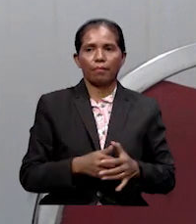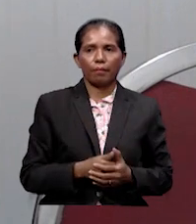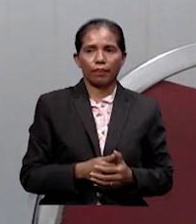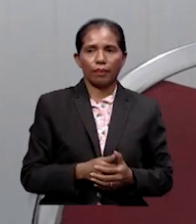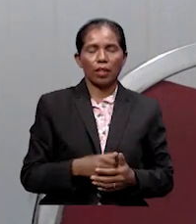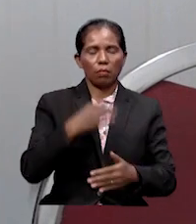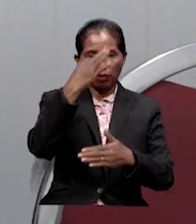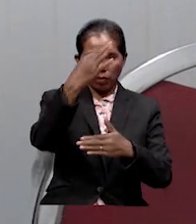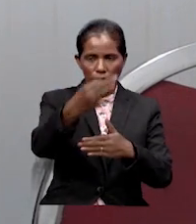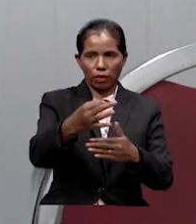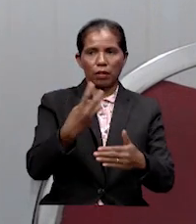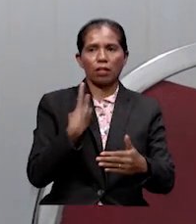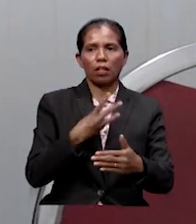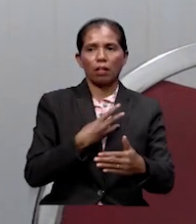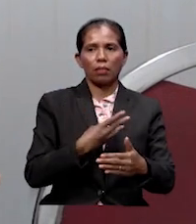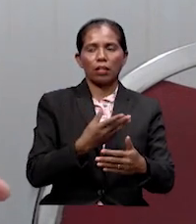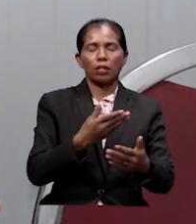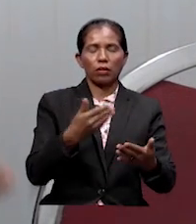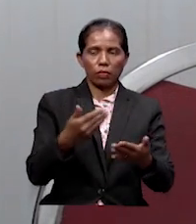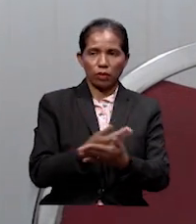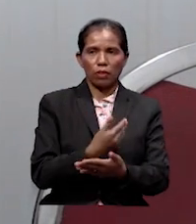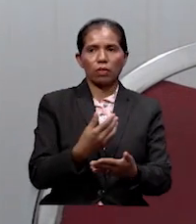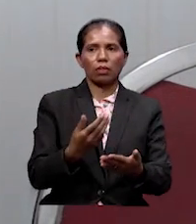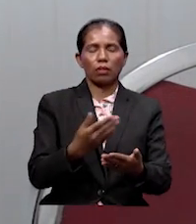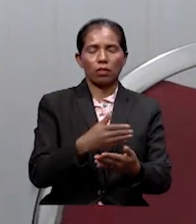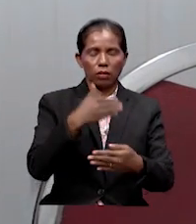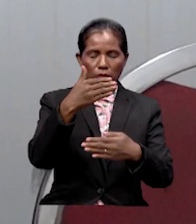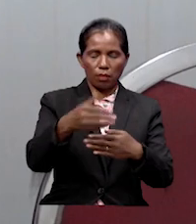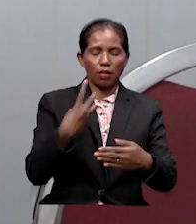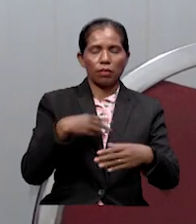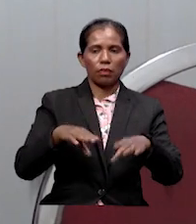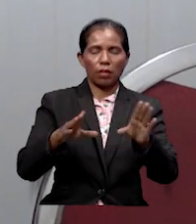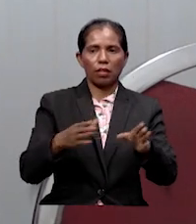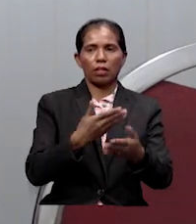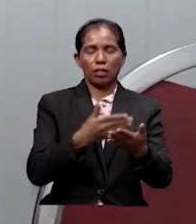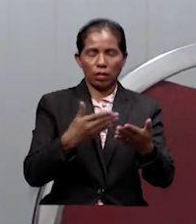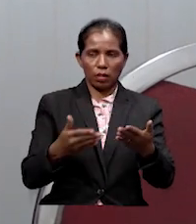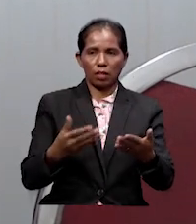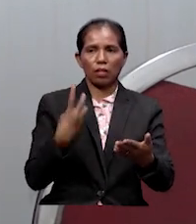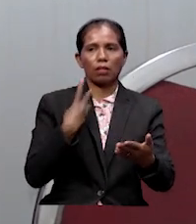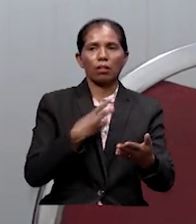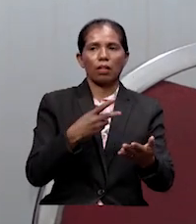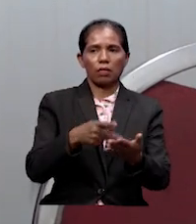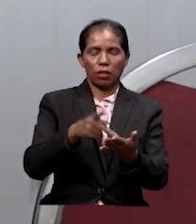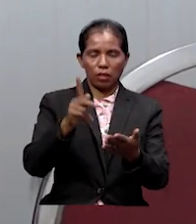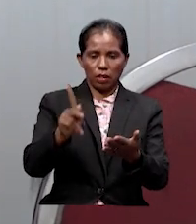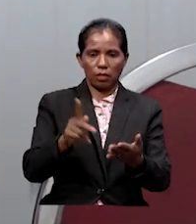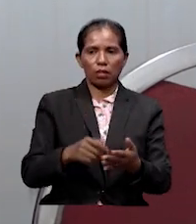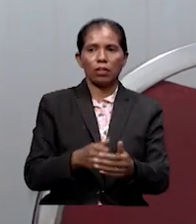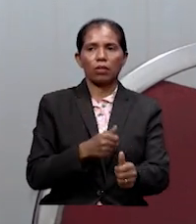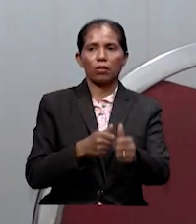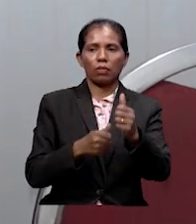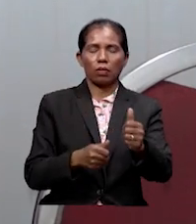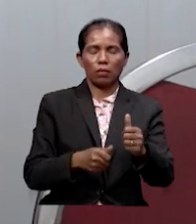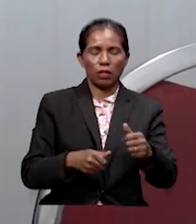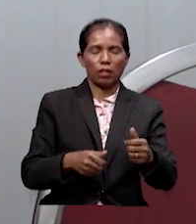ba oing kade kami sang fung tama entam te ser fang ho presu ni bang fung. Tuir pasti na be ami selu, tuir presu